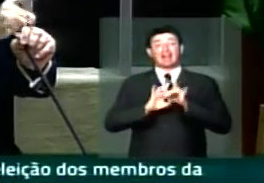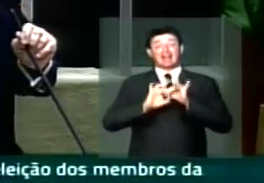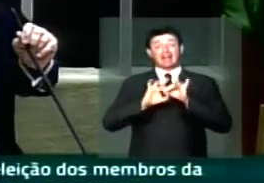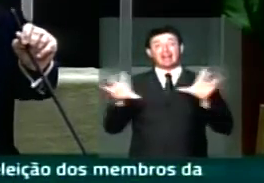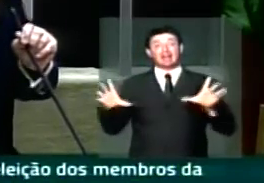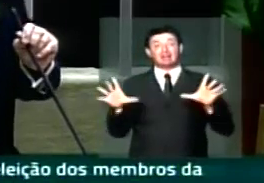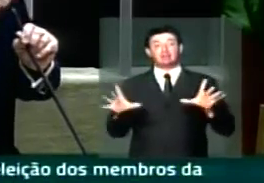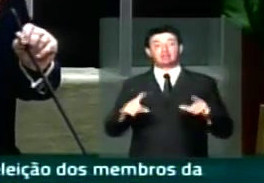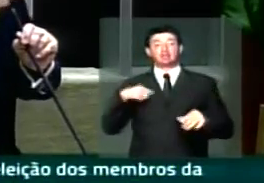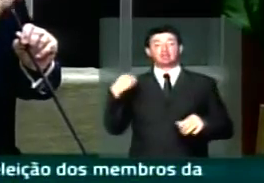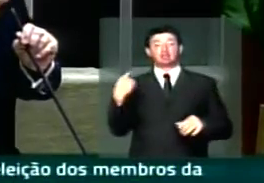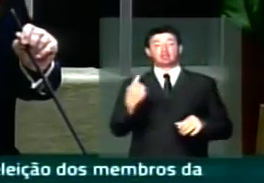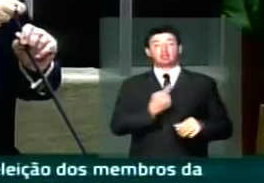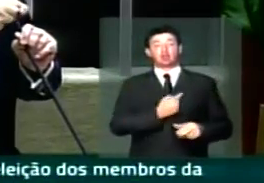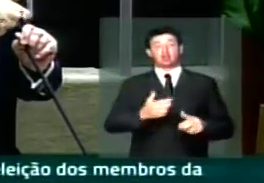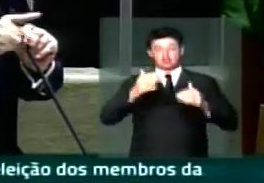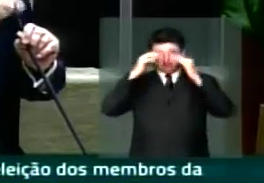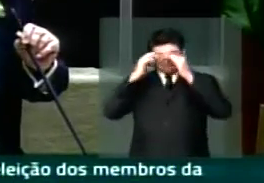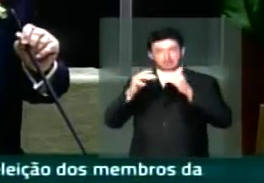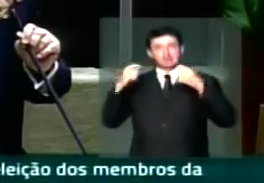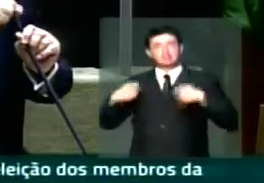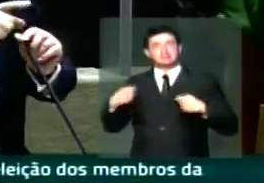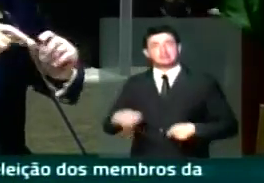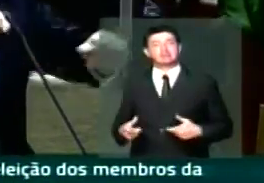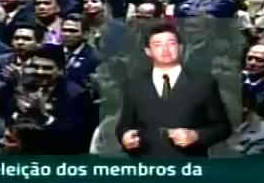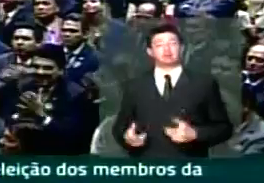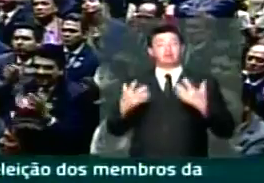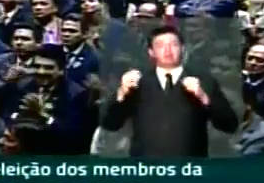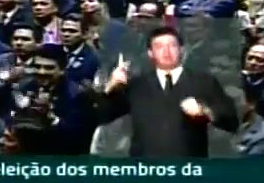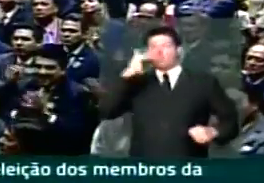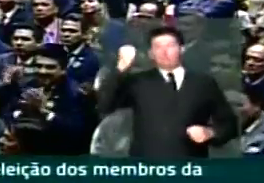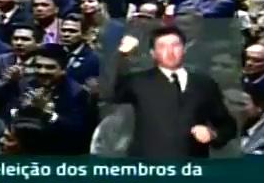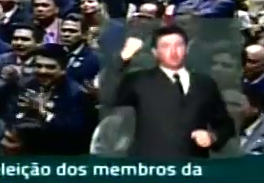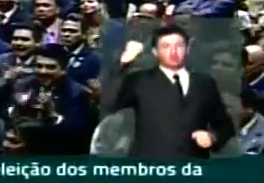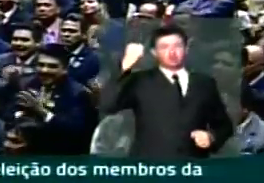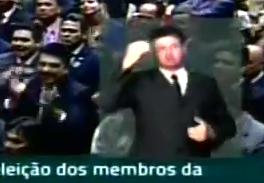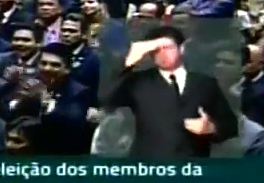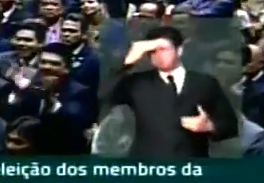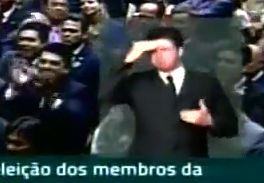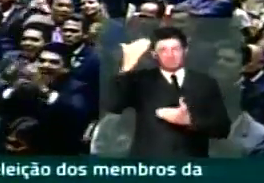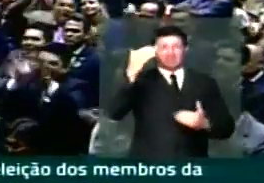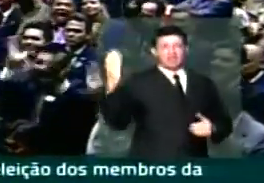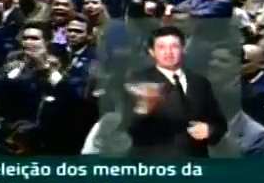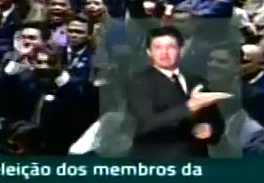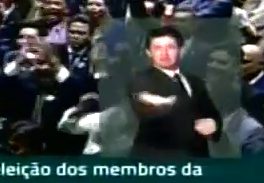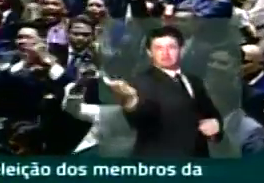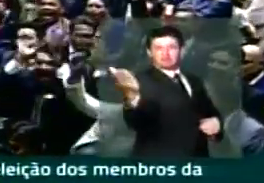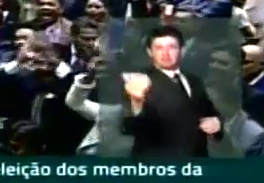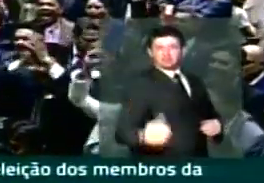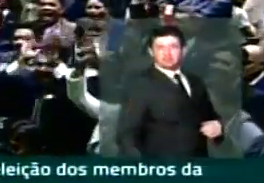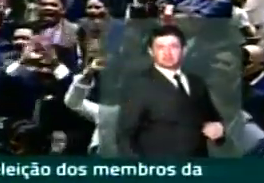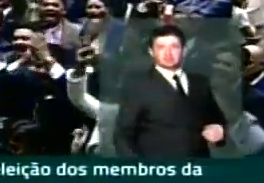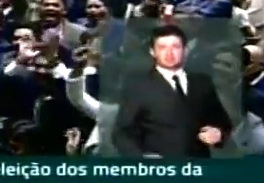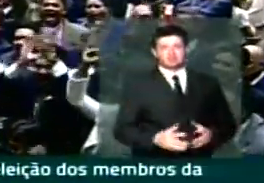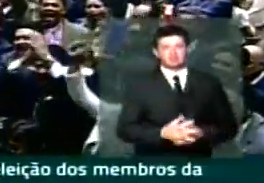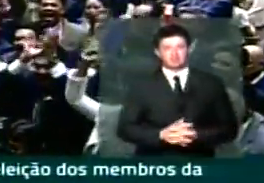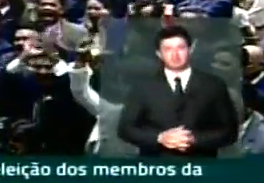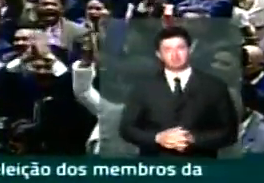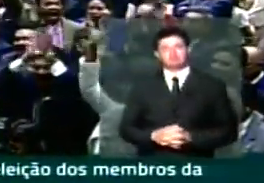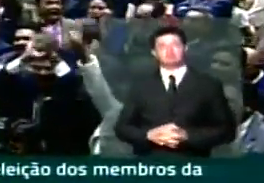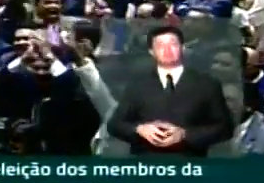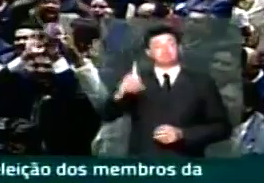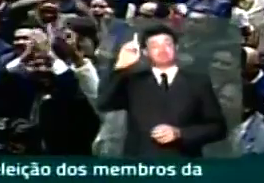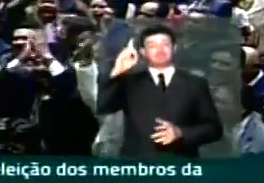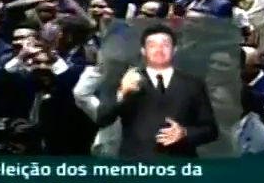uma Câmara que nós sejamos respeitados. Vamos à vitória. Muito obrigado a todos vocês. Este